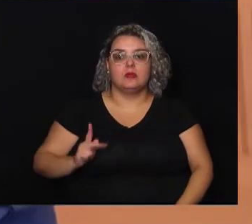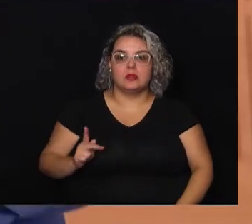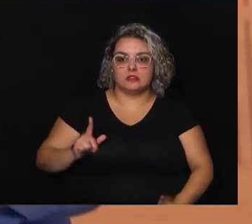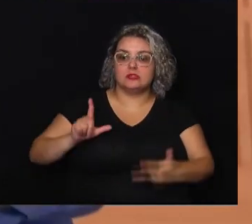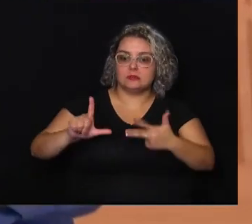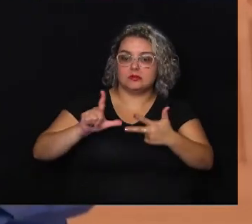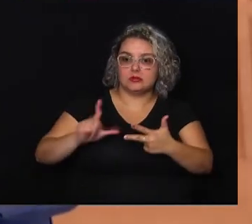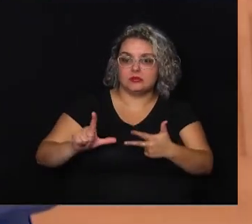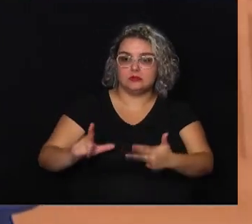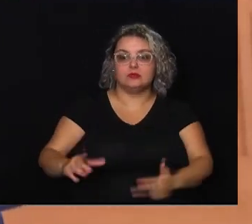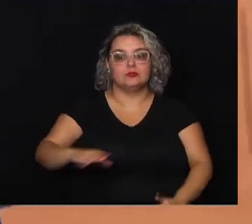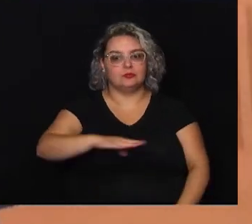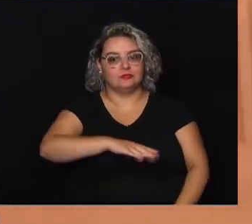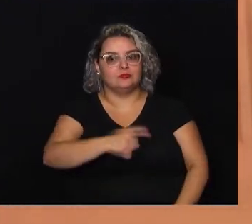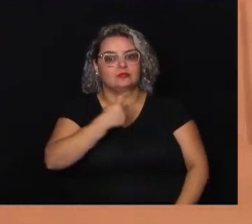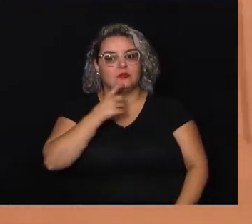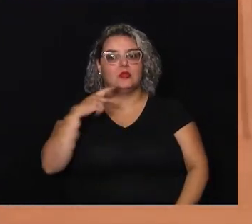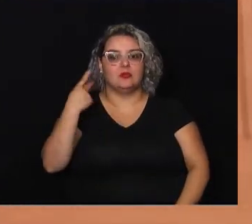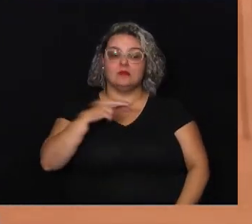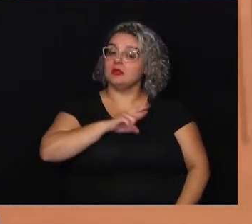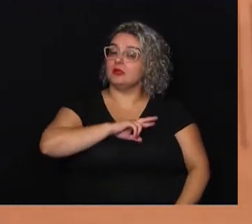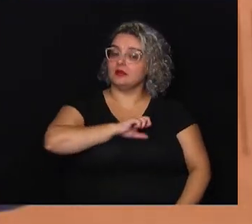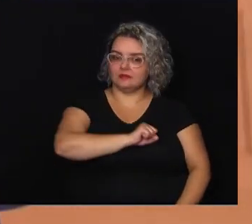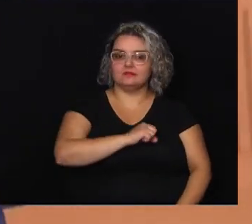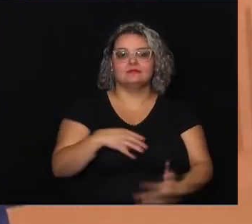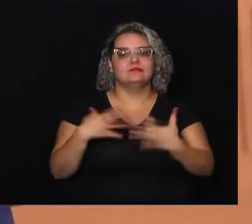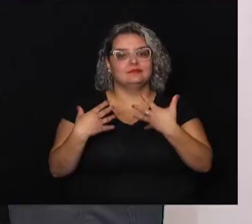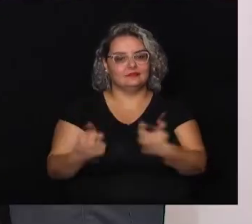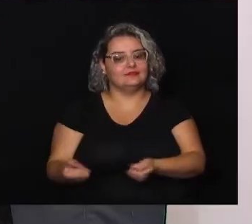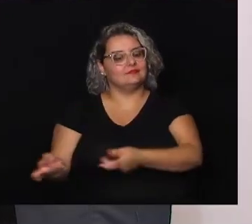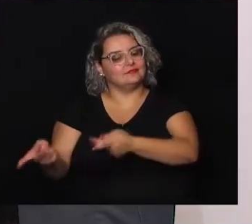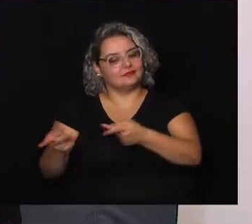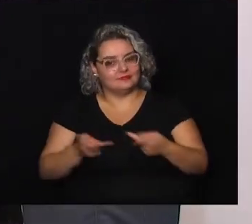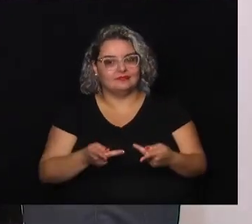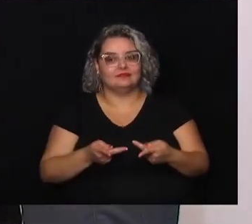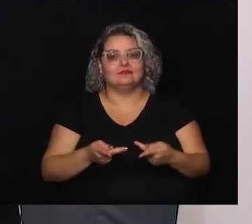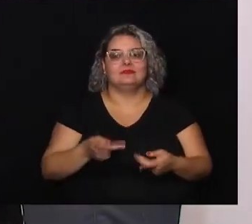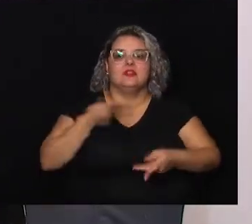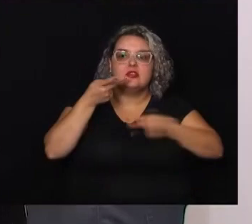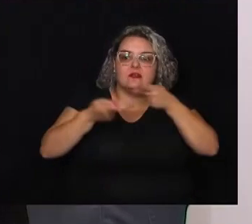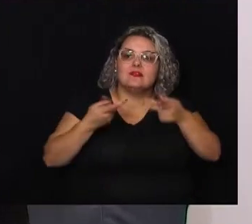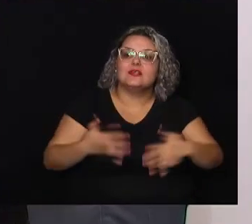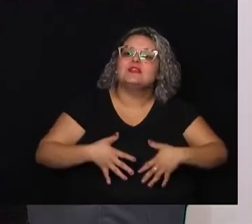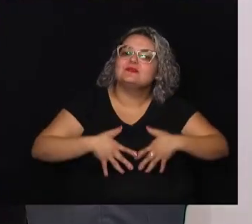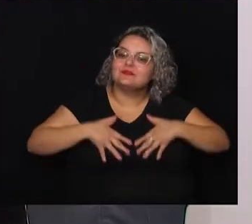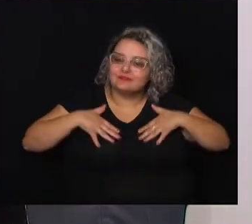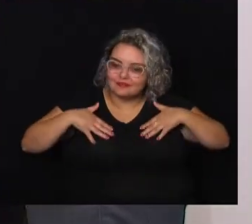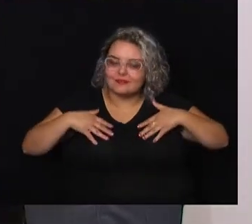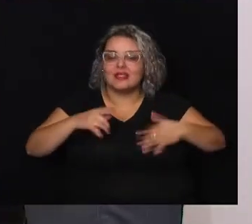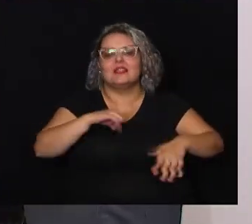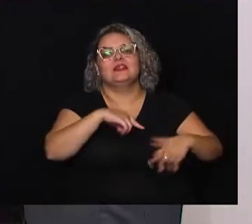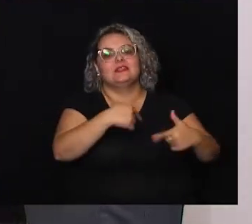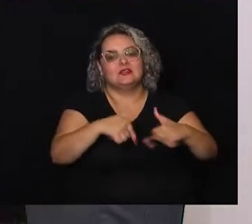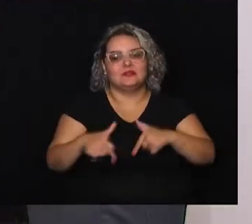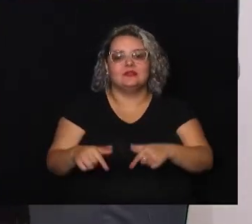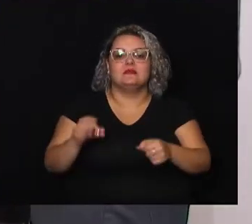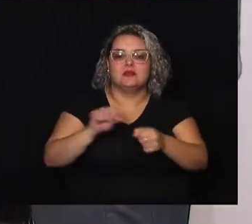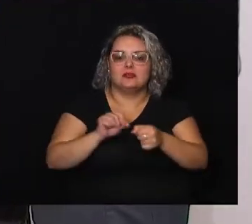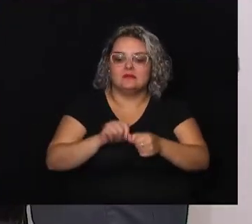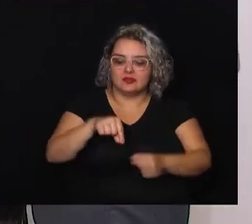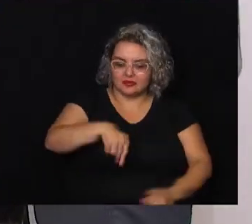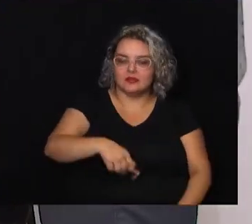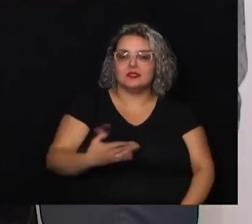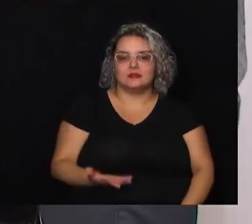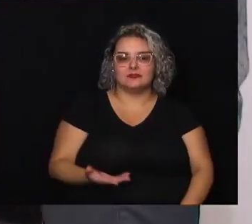Legislativo Campineiro, o vereador Luiz Rossini, recebeu os visitantes e falou do orgulho em ter o trabalho realizado aqui